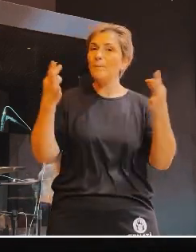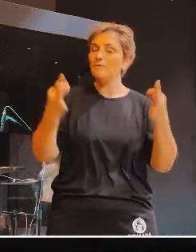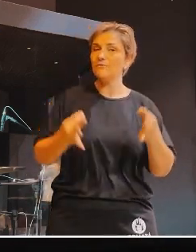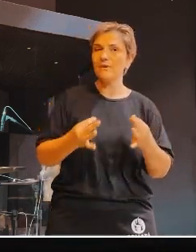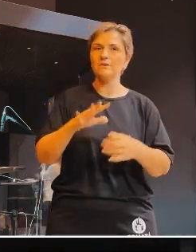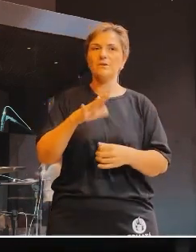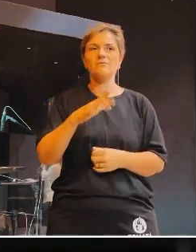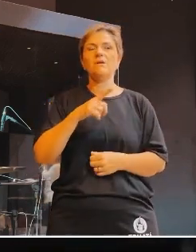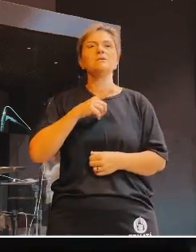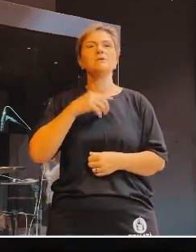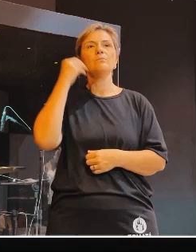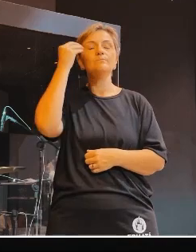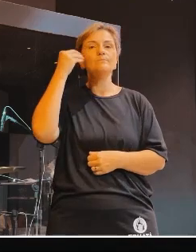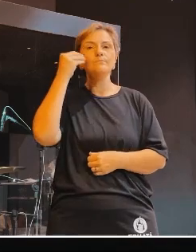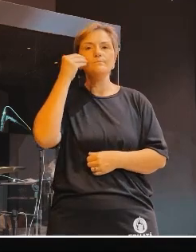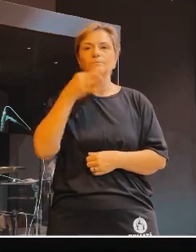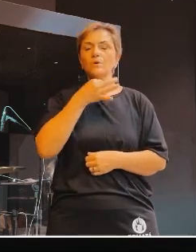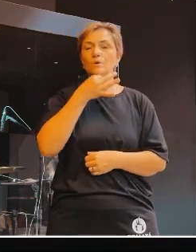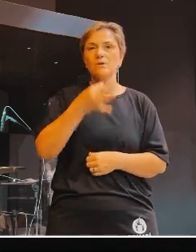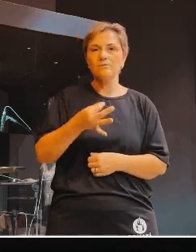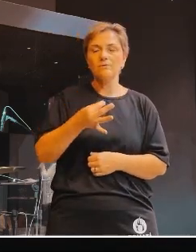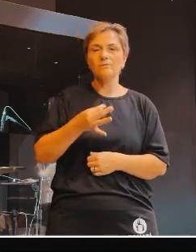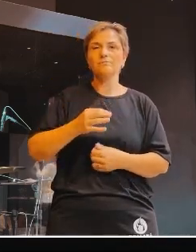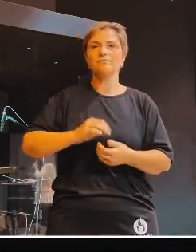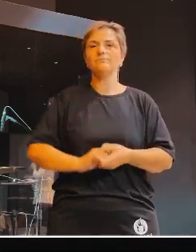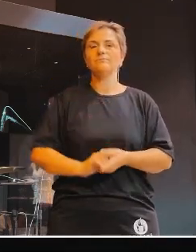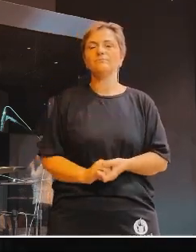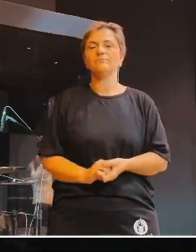uma péssima experiência